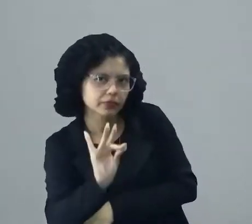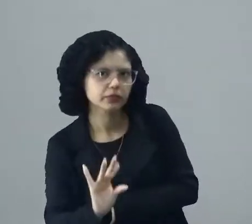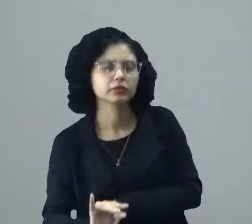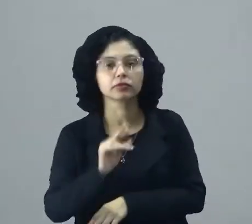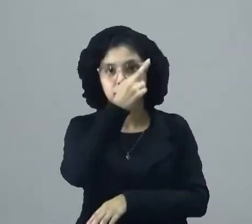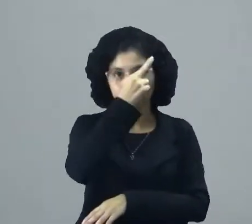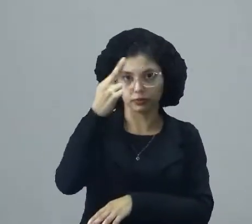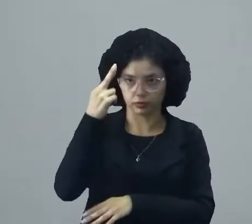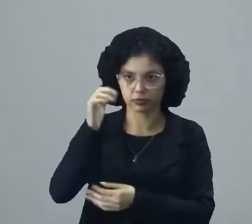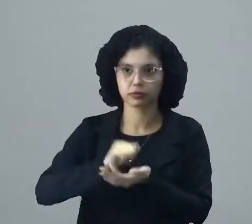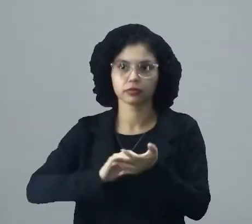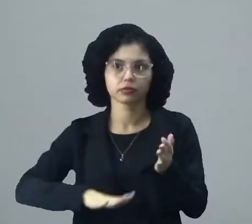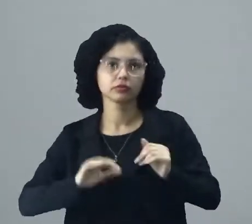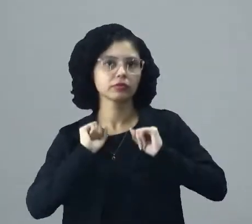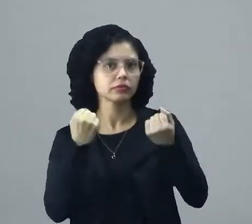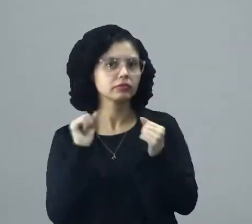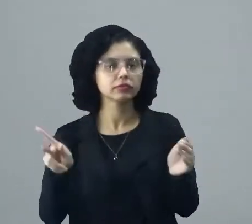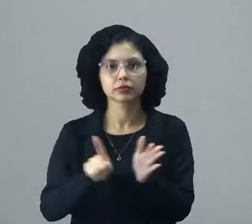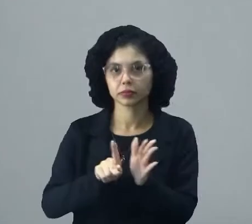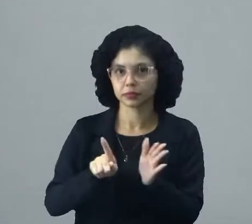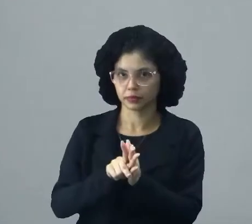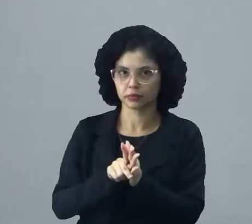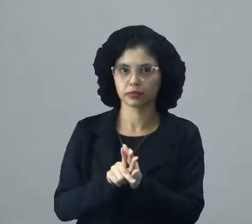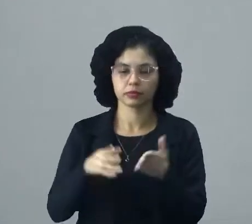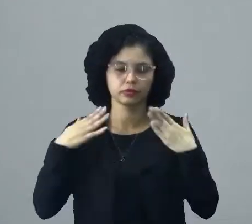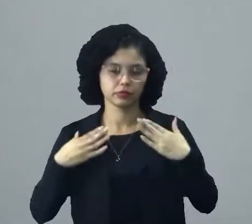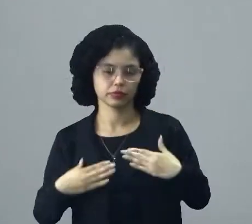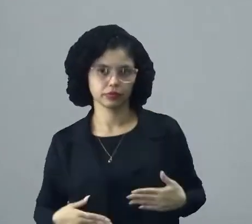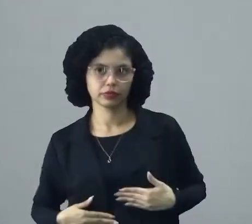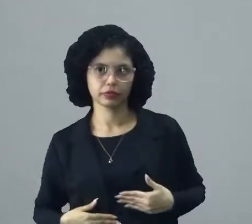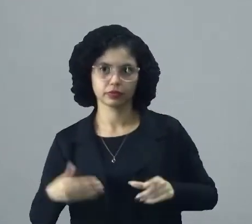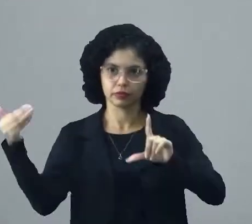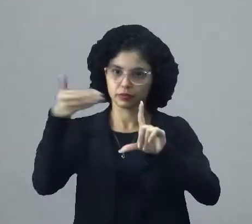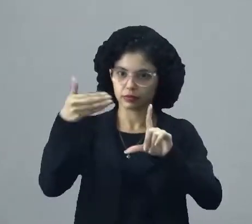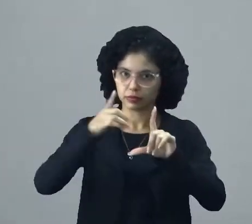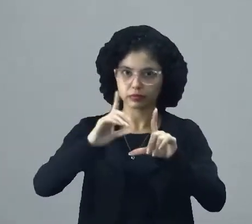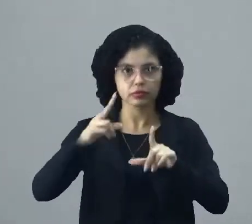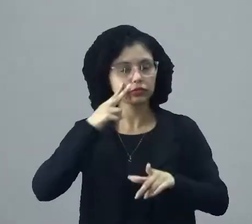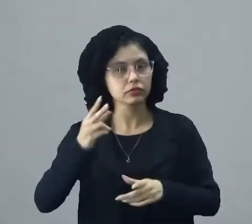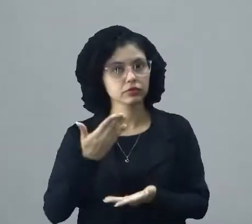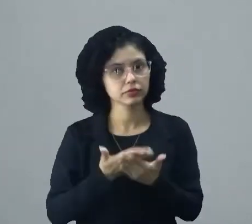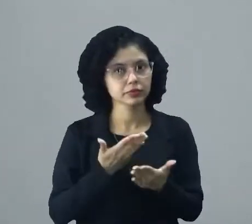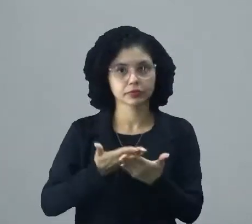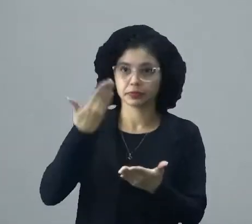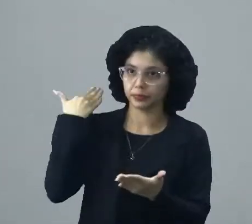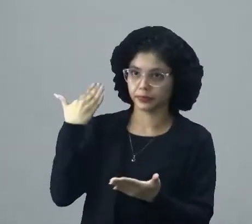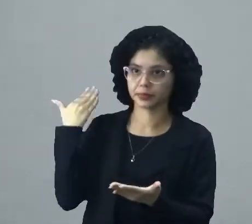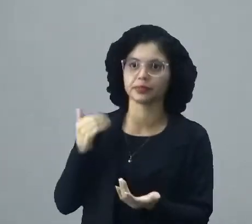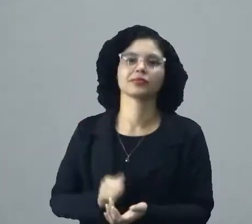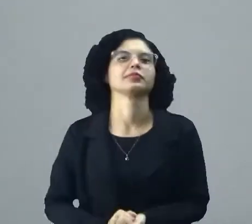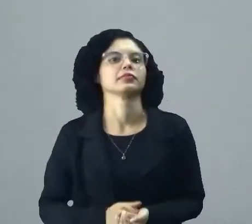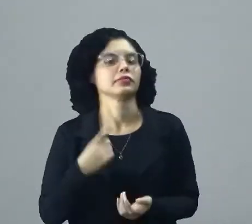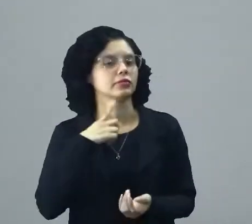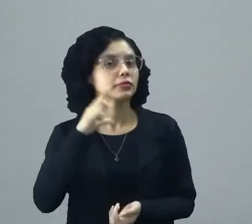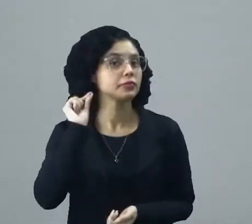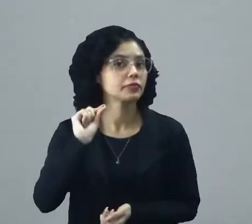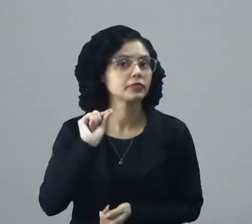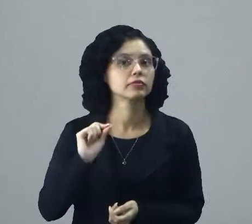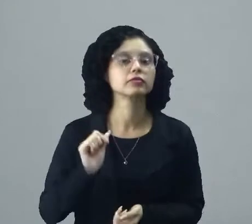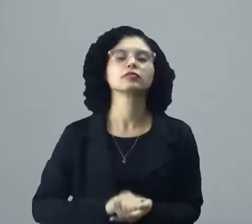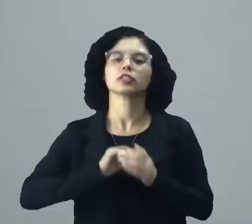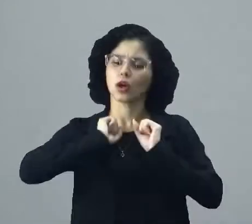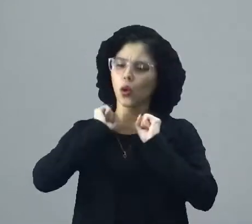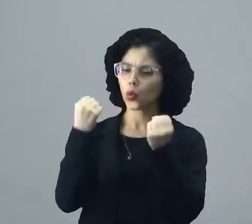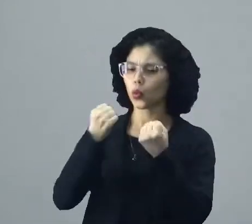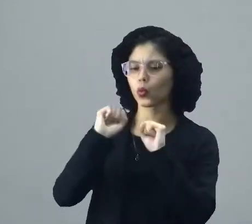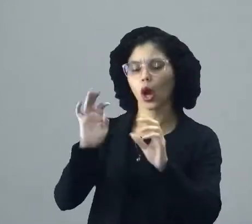retrospecto histórico da atividade física, que a gente já mencionou aqui, qualquer coisa, acessa a plataforma Eduque para ver aulas anteriores, a gente já compreende que a atividade